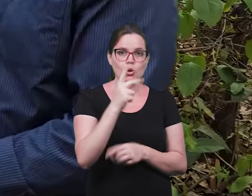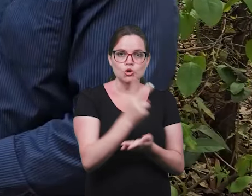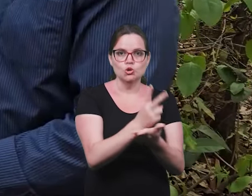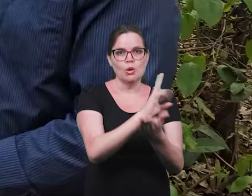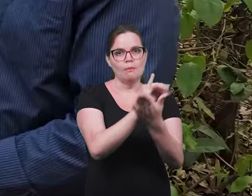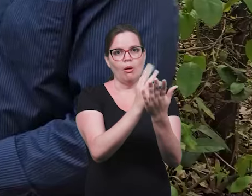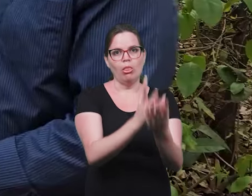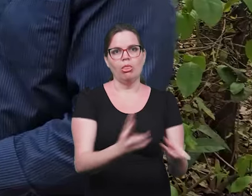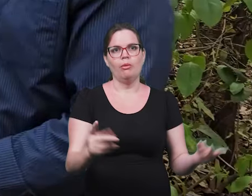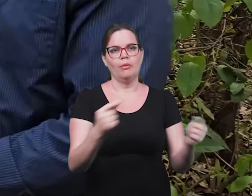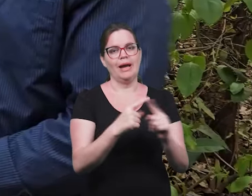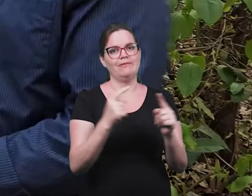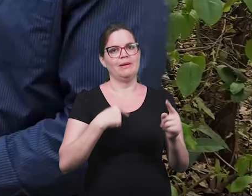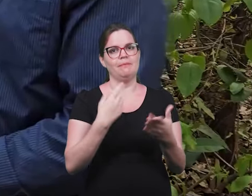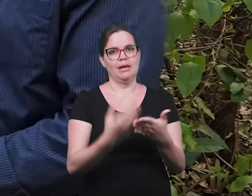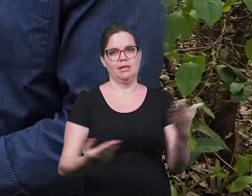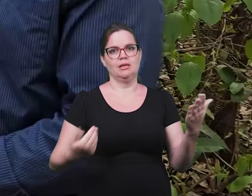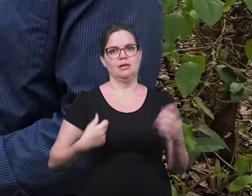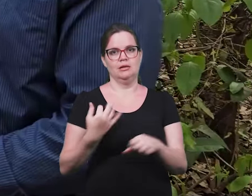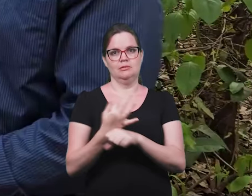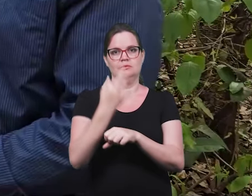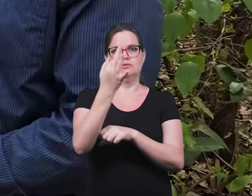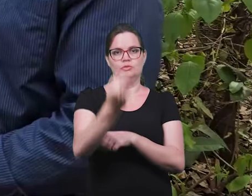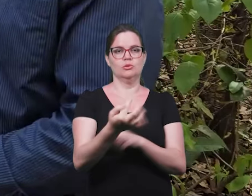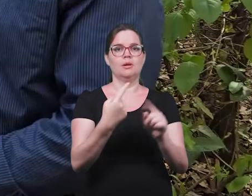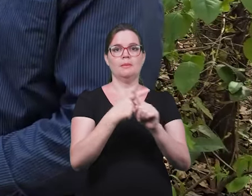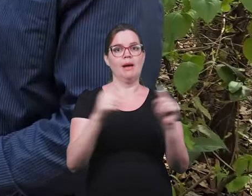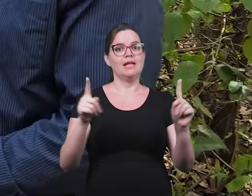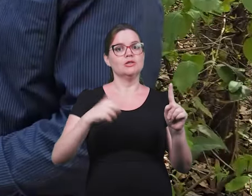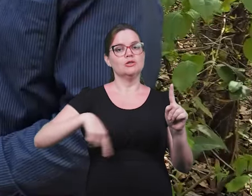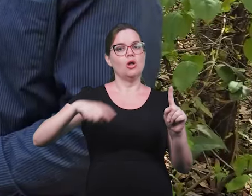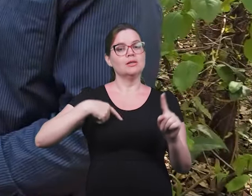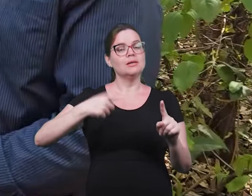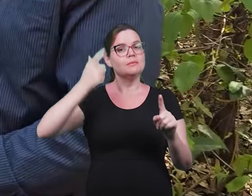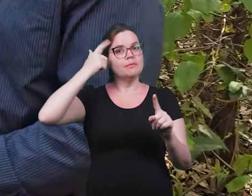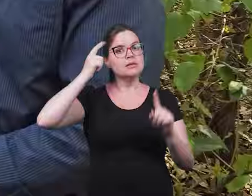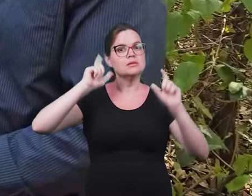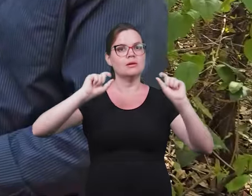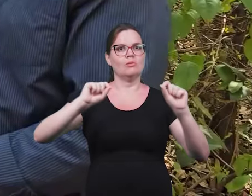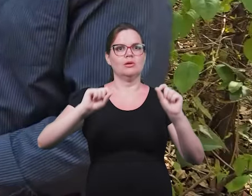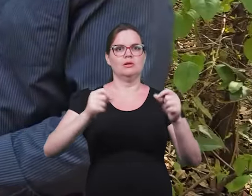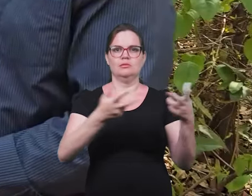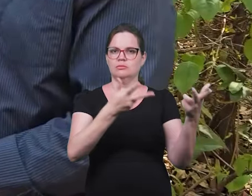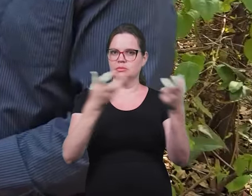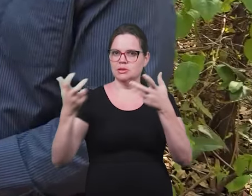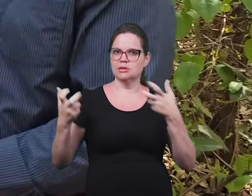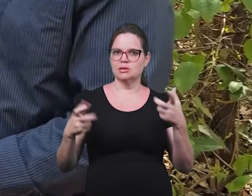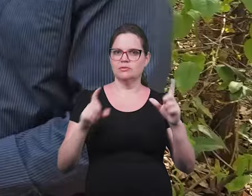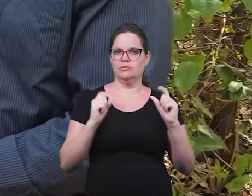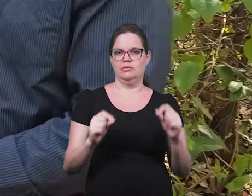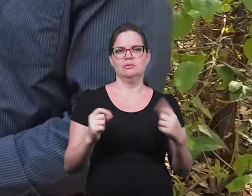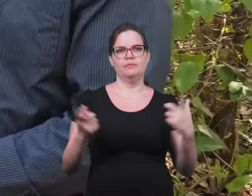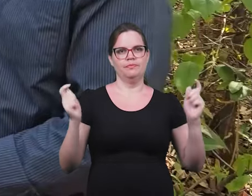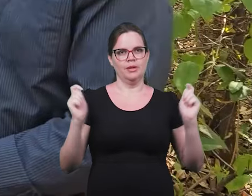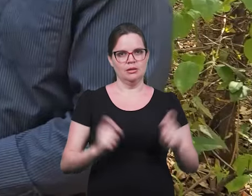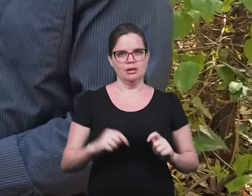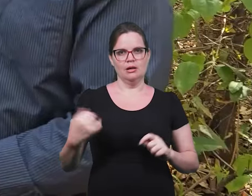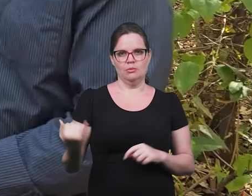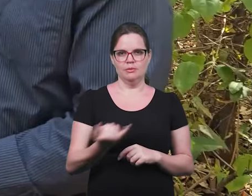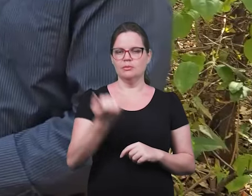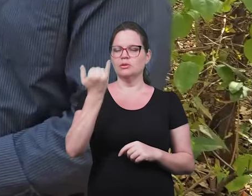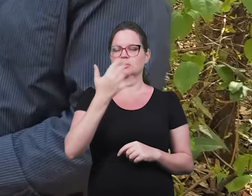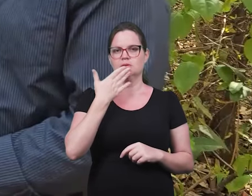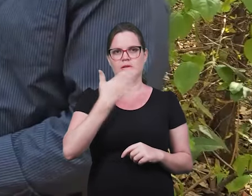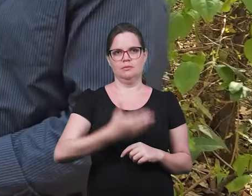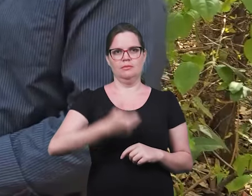E a gente não vai ter mais perspectiva no futuro. Eu acho que é o contrário. Eu acho que a gente está vendo agora que tem sido dada uma